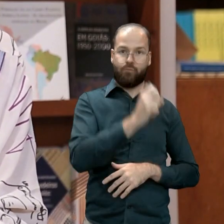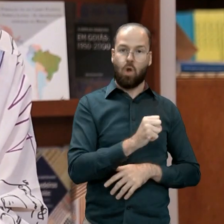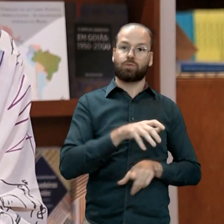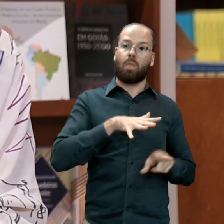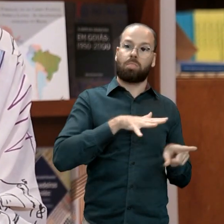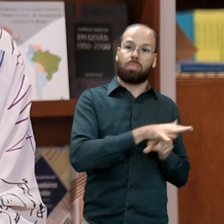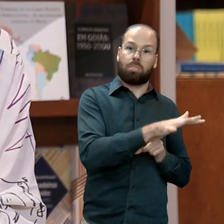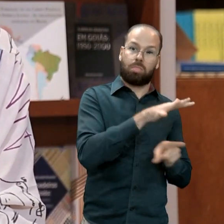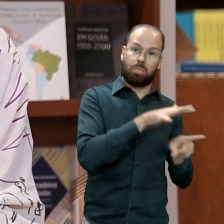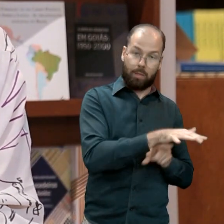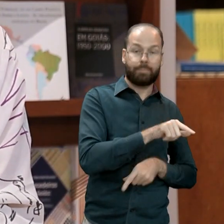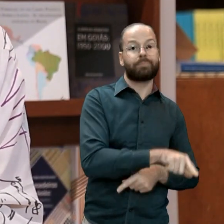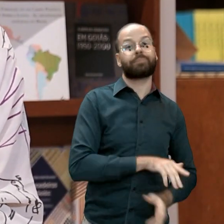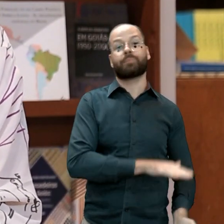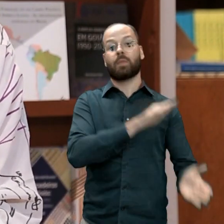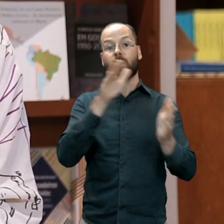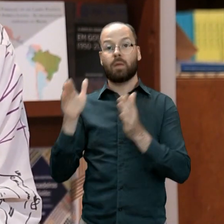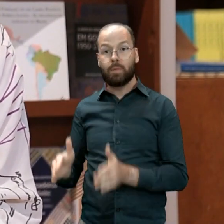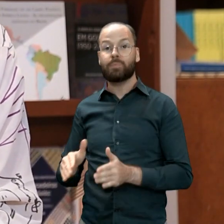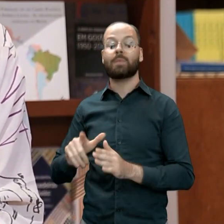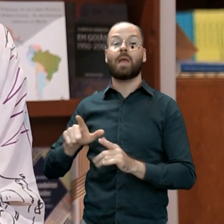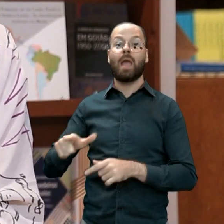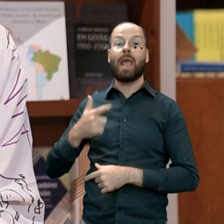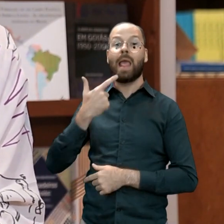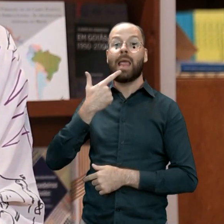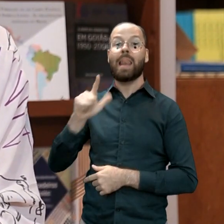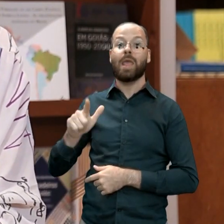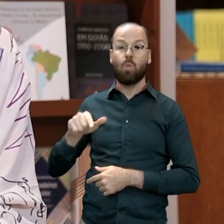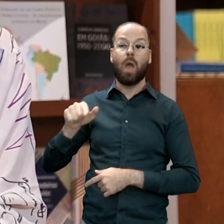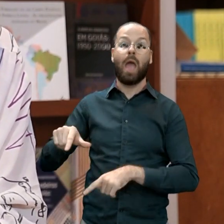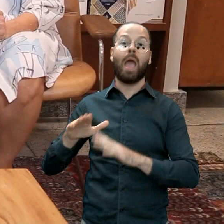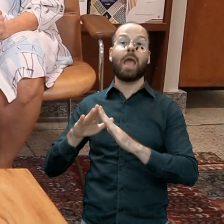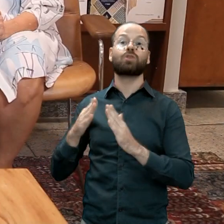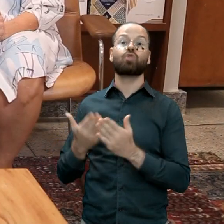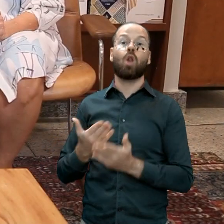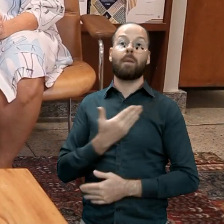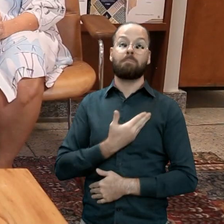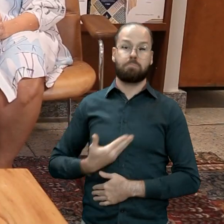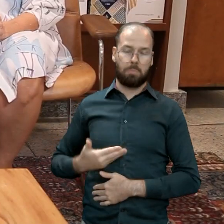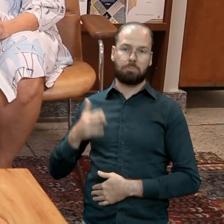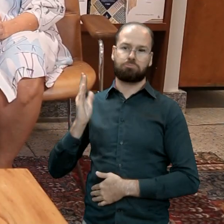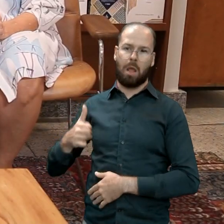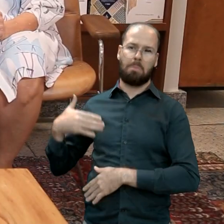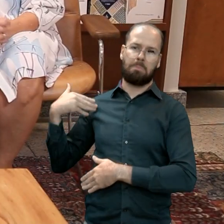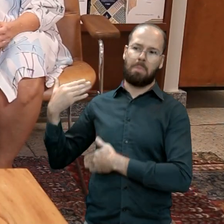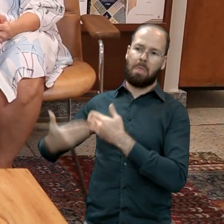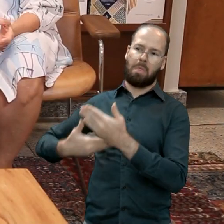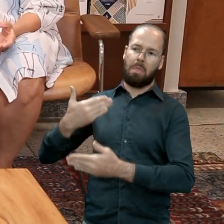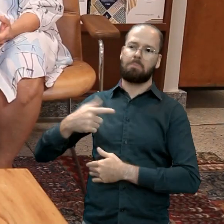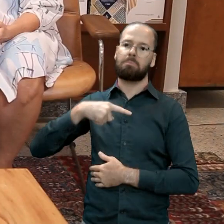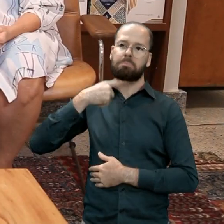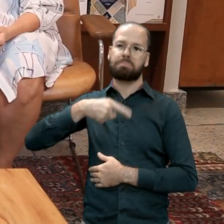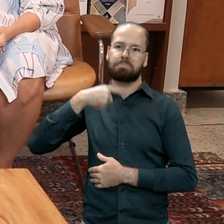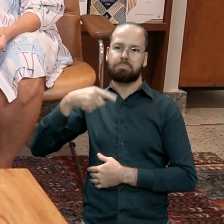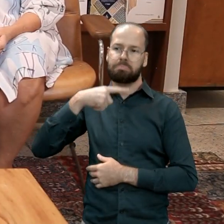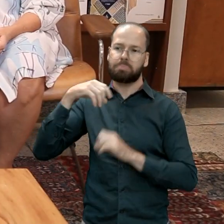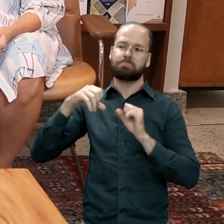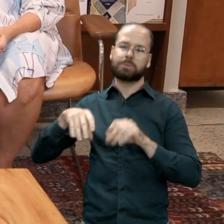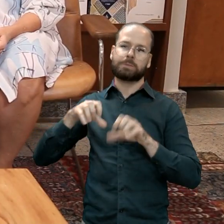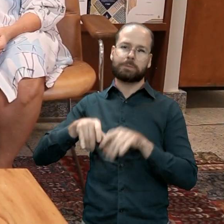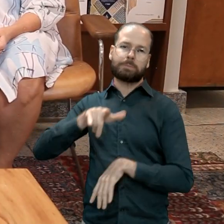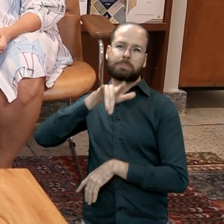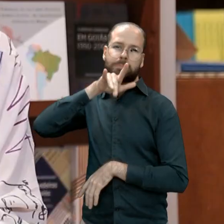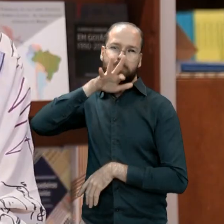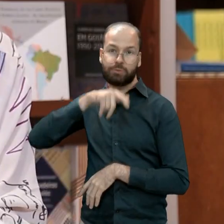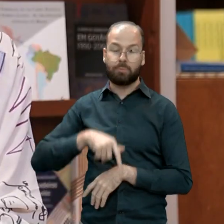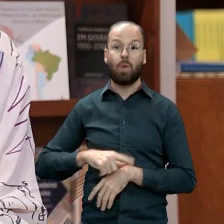a língua da escola pública, que é a língua da ineficiência e do tempo perdido. A razão da existência desses dois